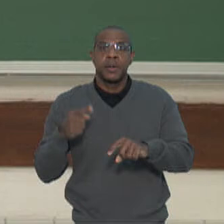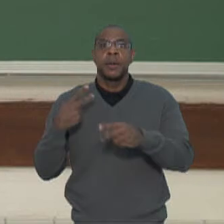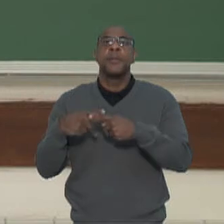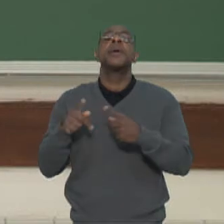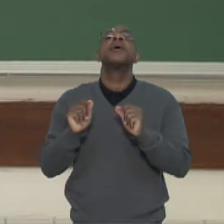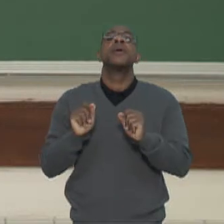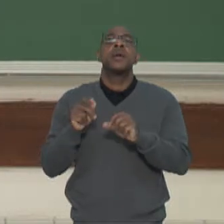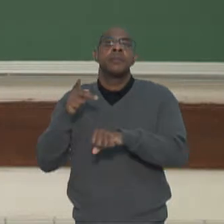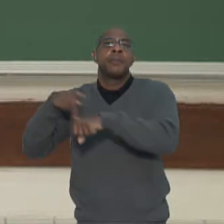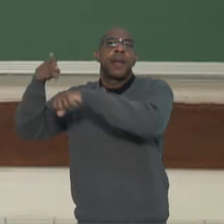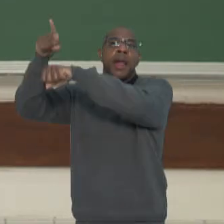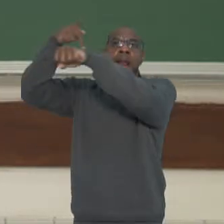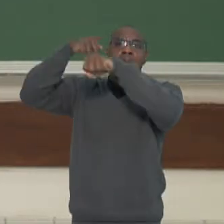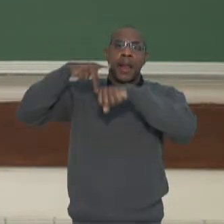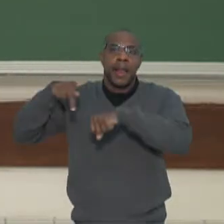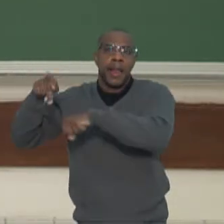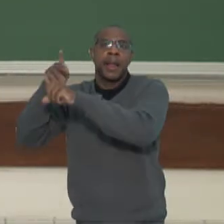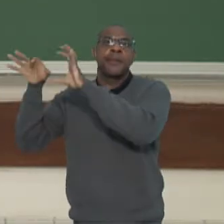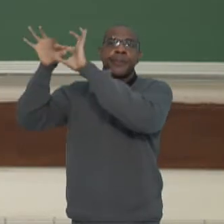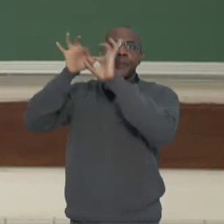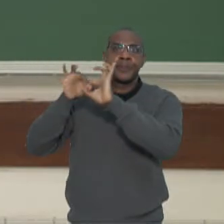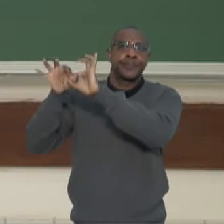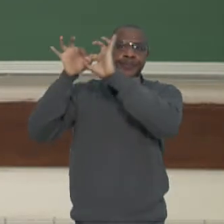Sem distinção, ok?